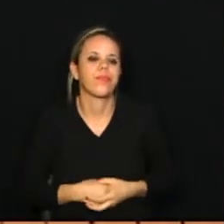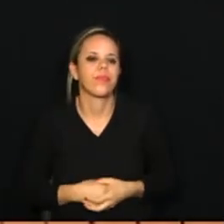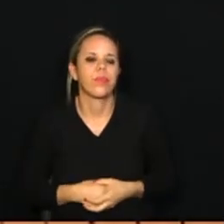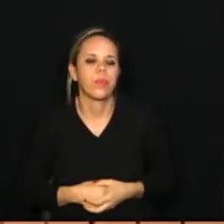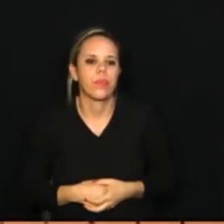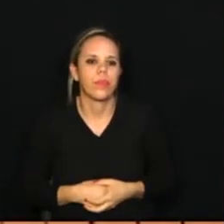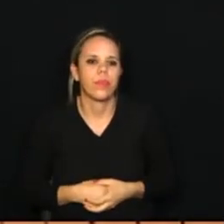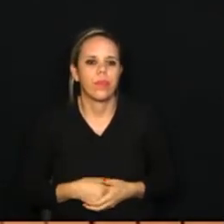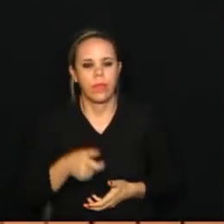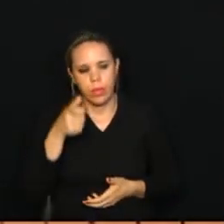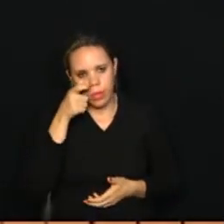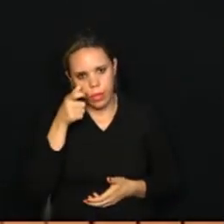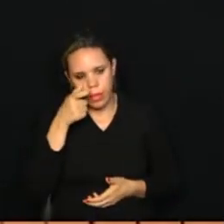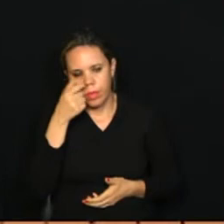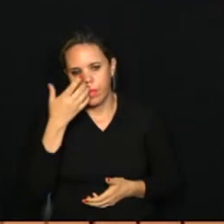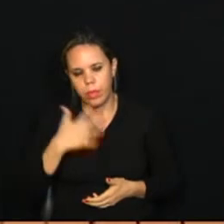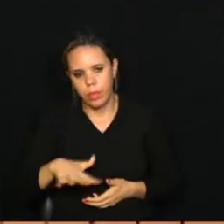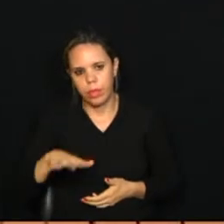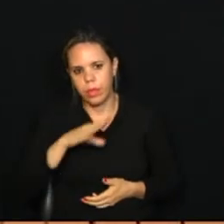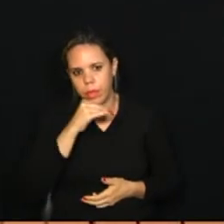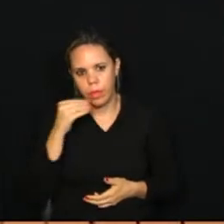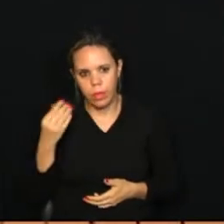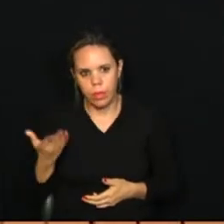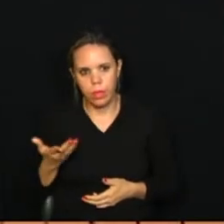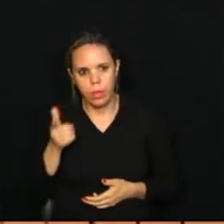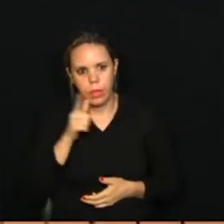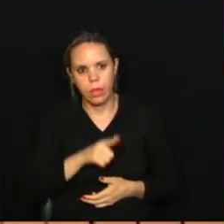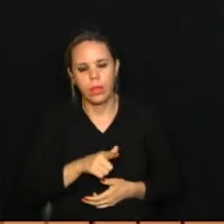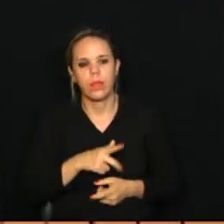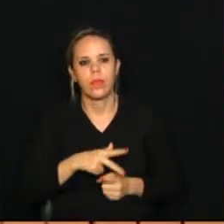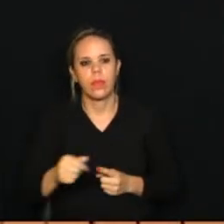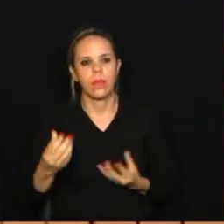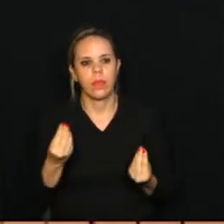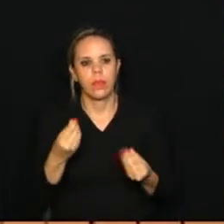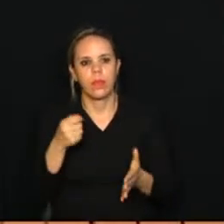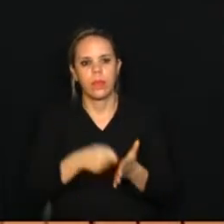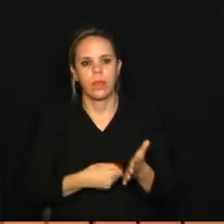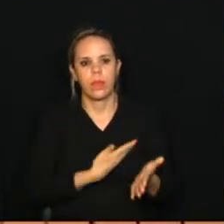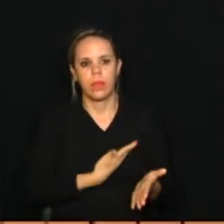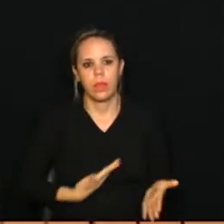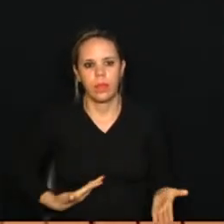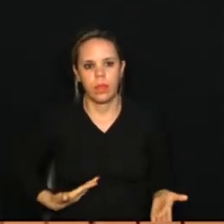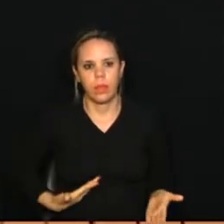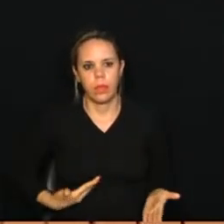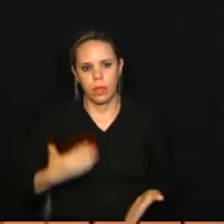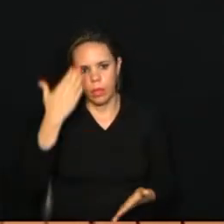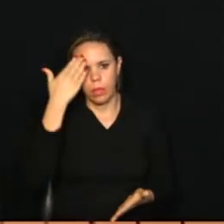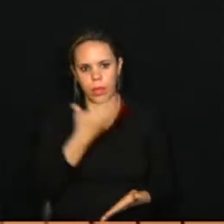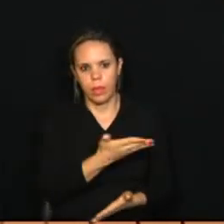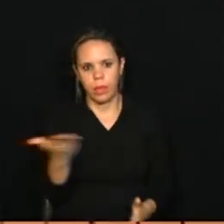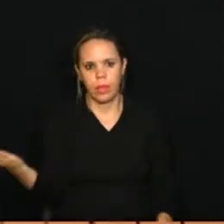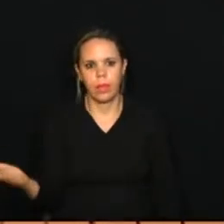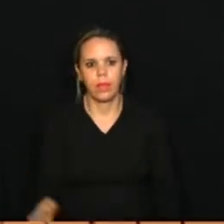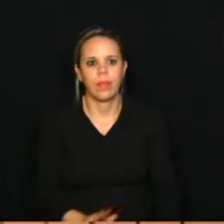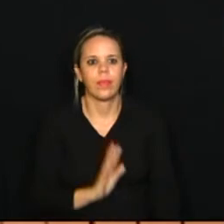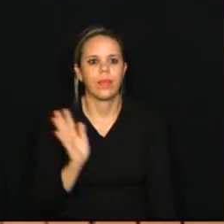nós veremos nossas crianças, nossos adolescentes conquistando muitas políticas públicas. Muito obrigada.